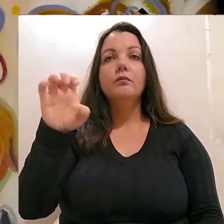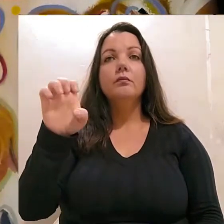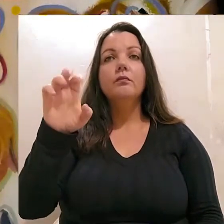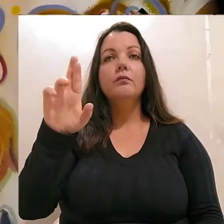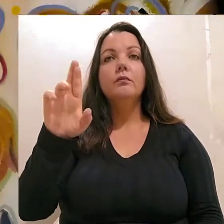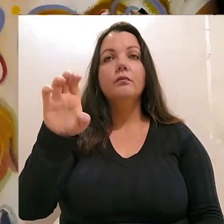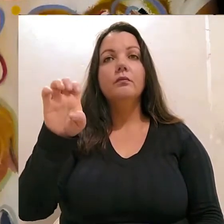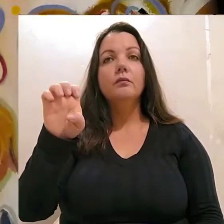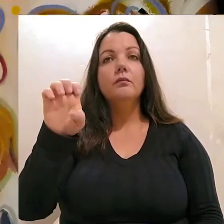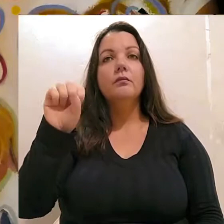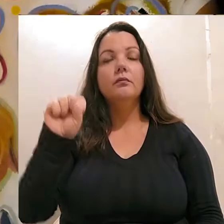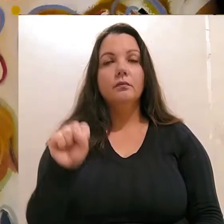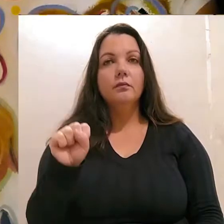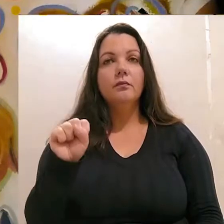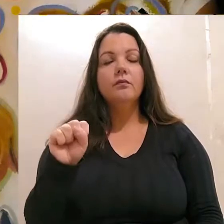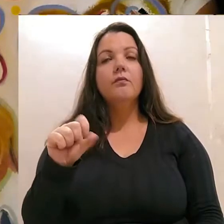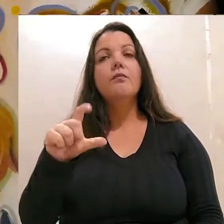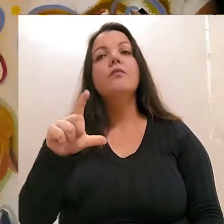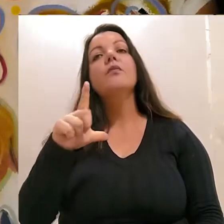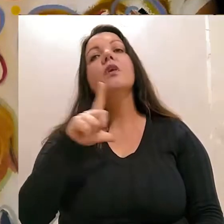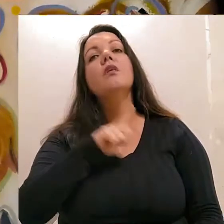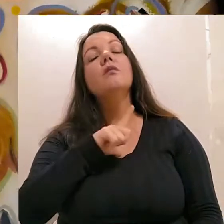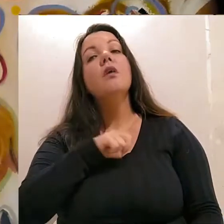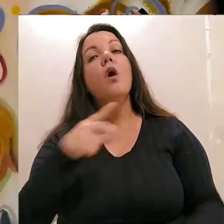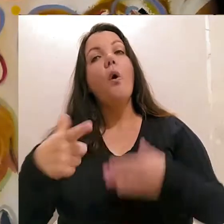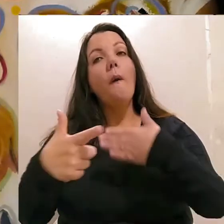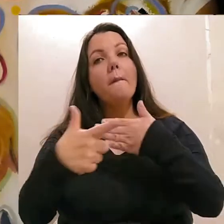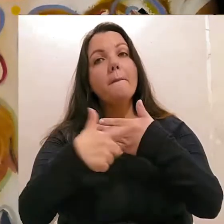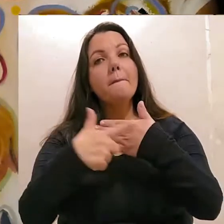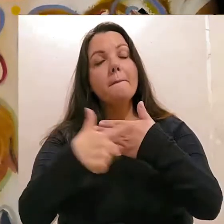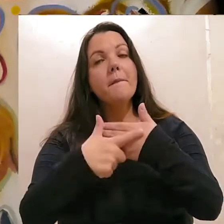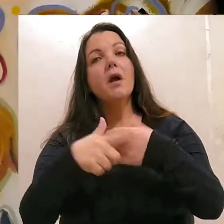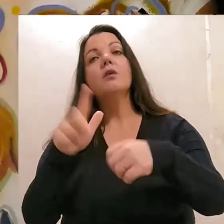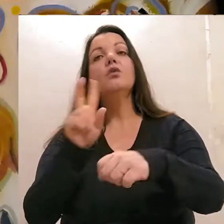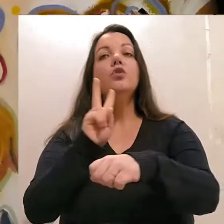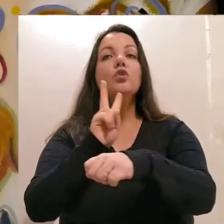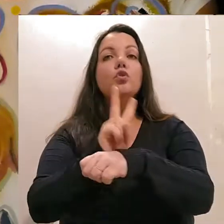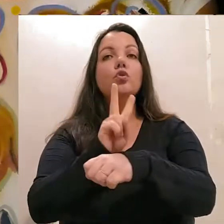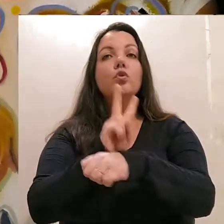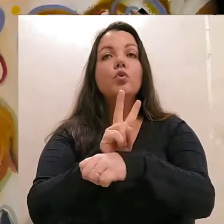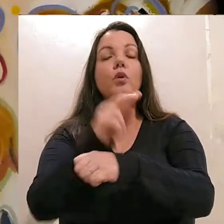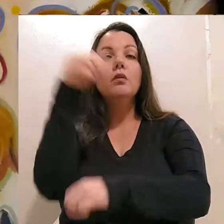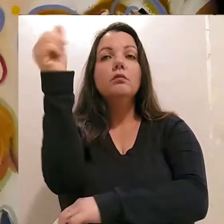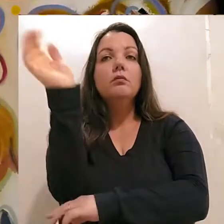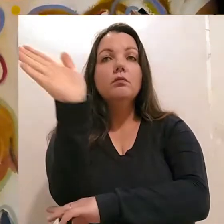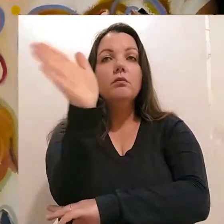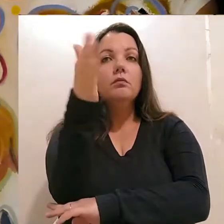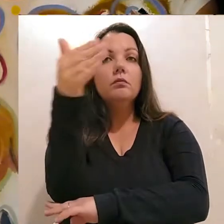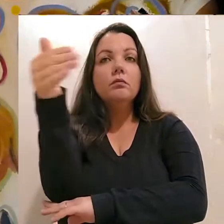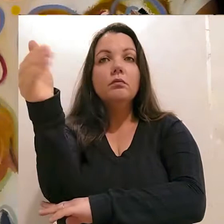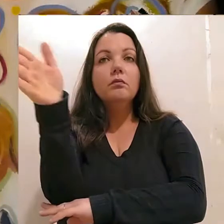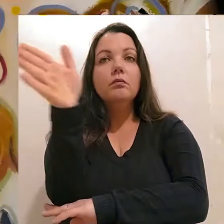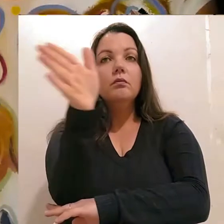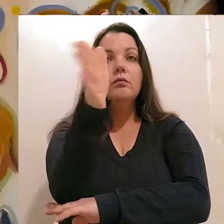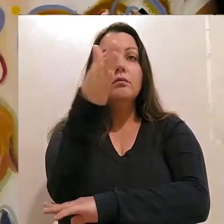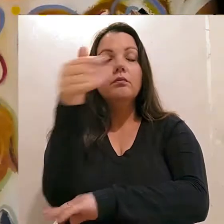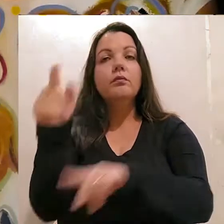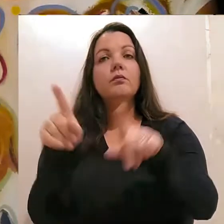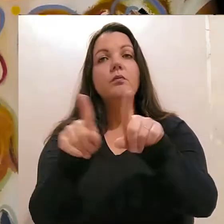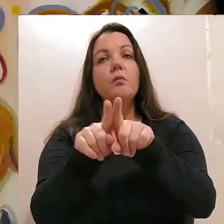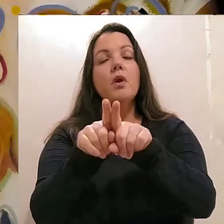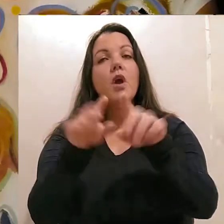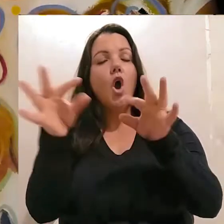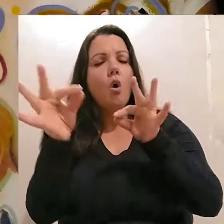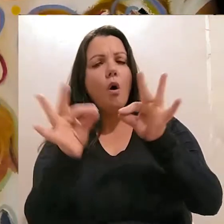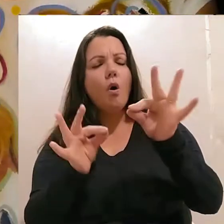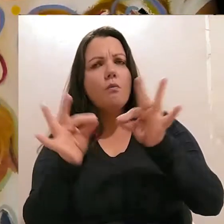ele tem a função né de cuidar da da bandeira de organizar tudo